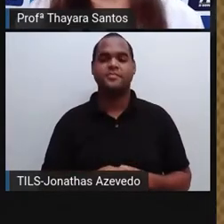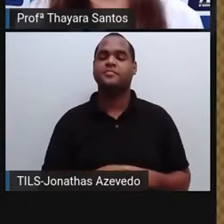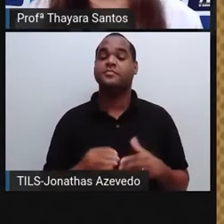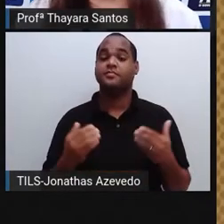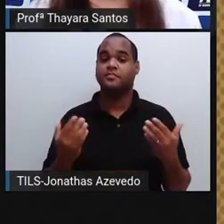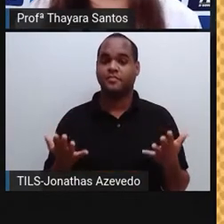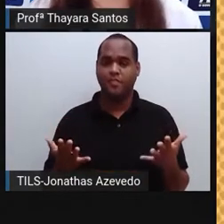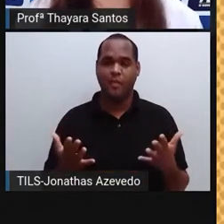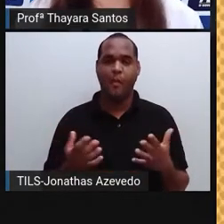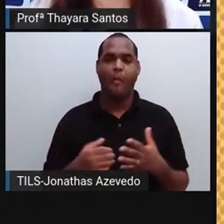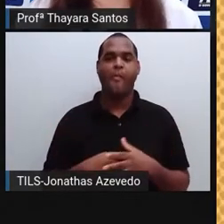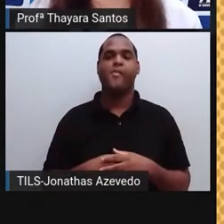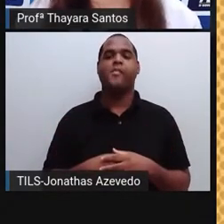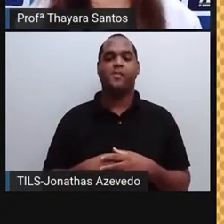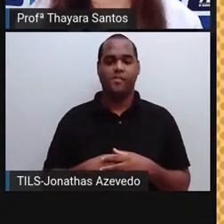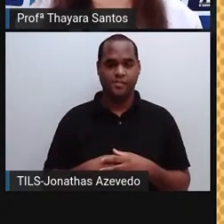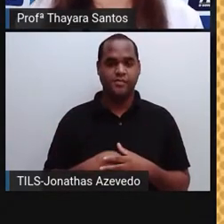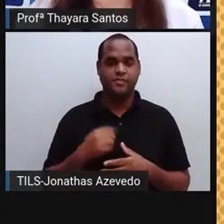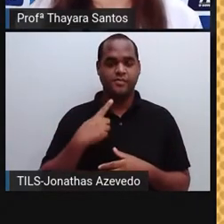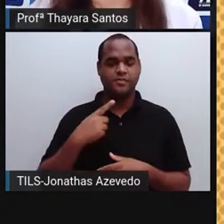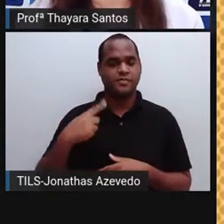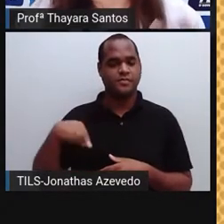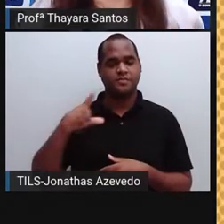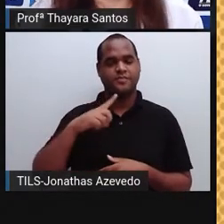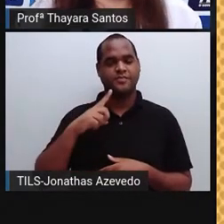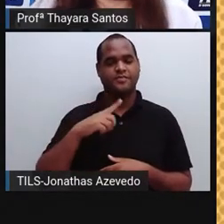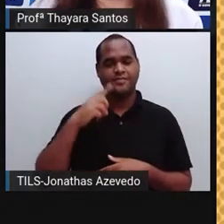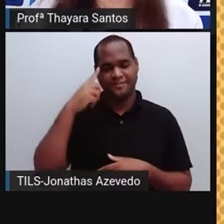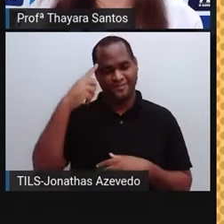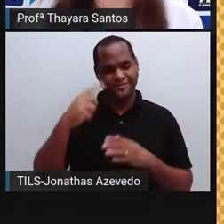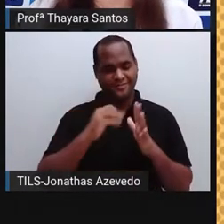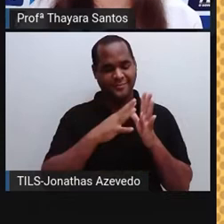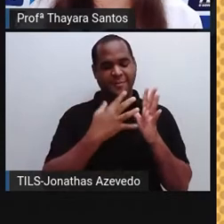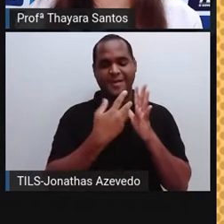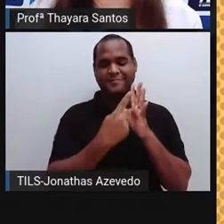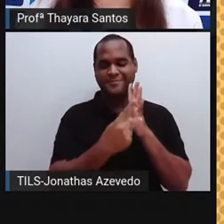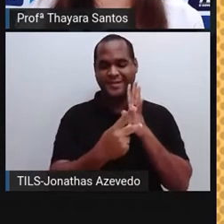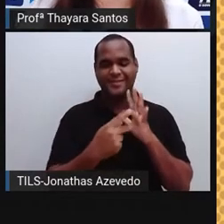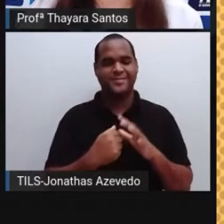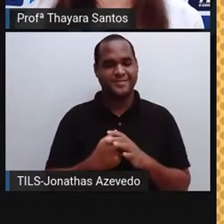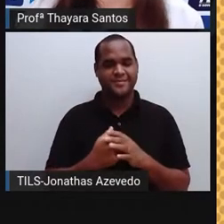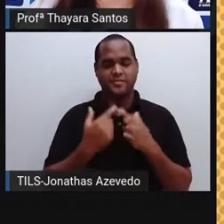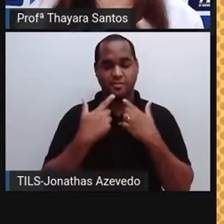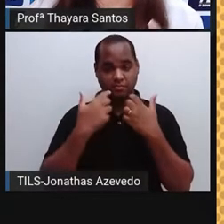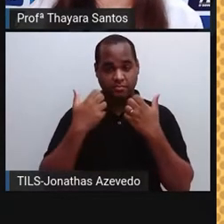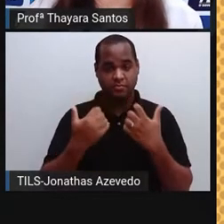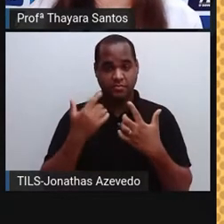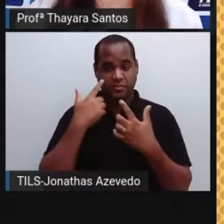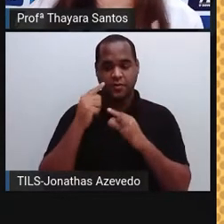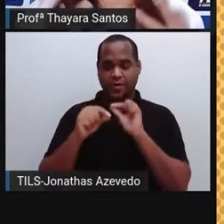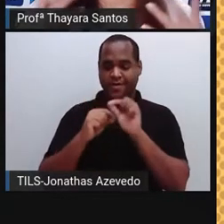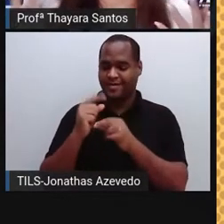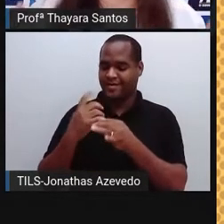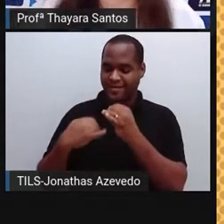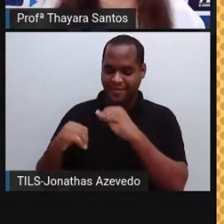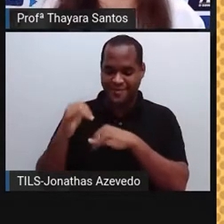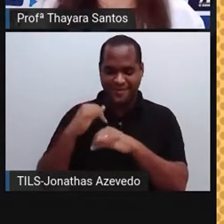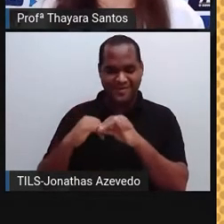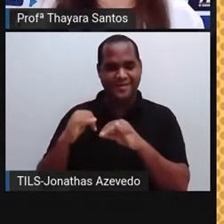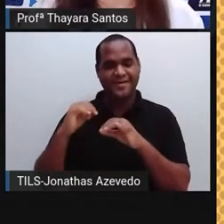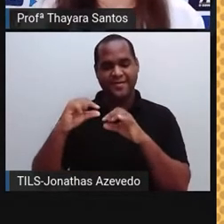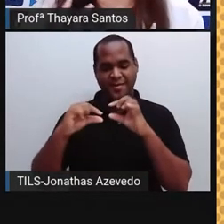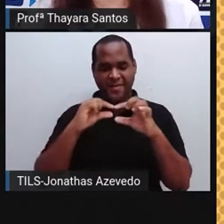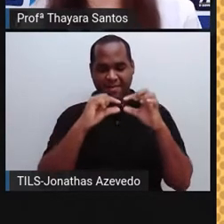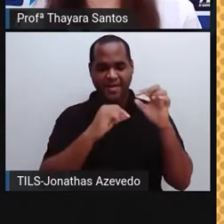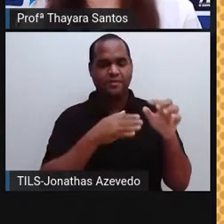Então, vamos lá. A gente chama de tabela periódica um modelo que vai agrupar todos os elementos químicos que são conhecidos